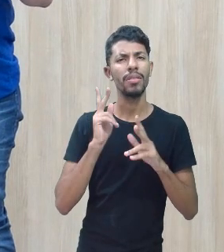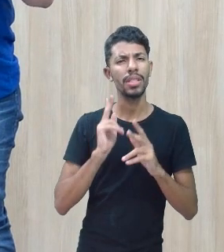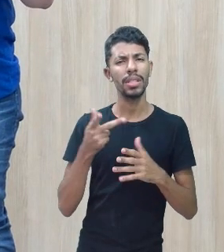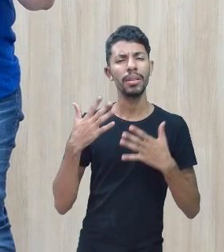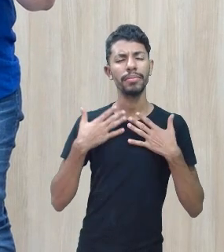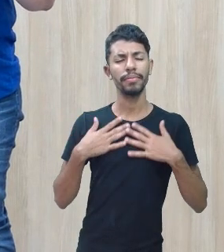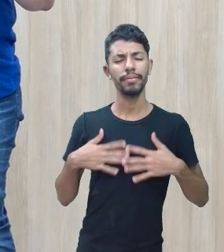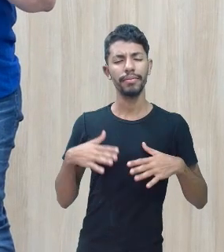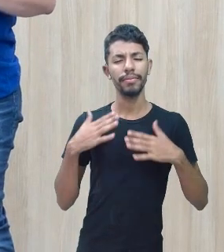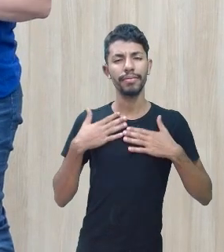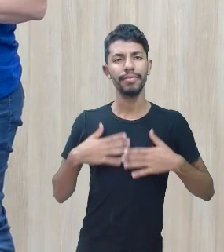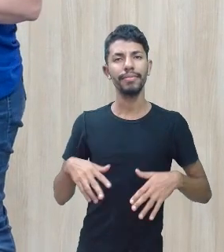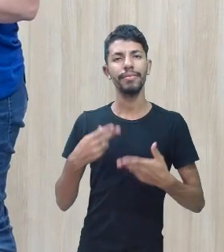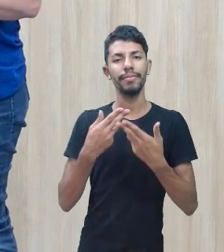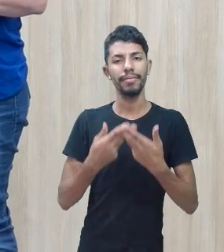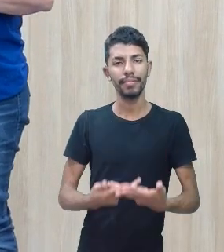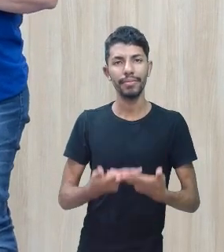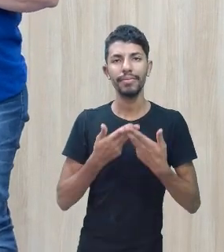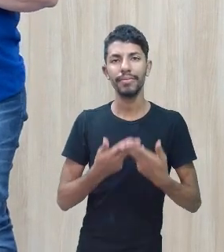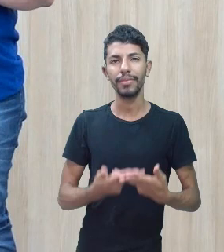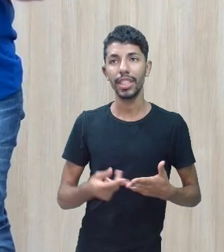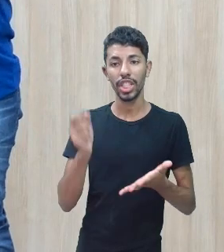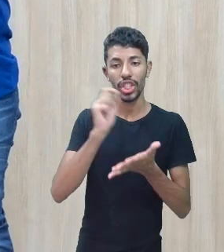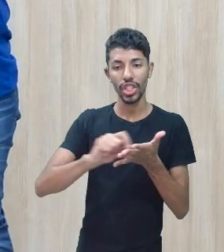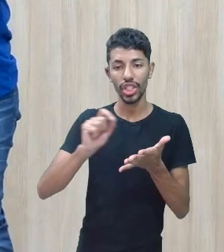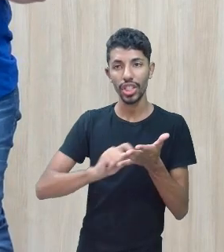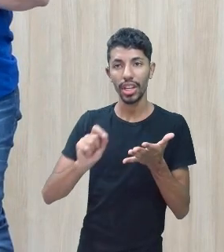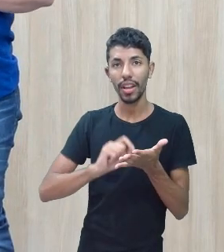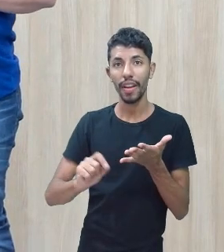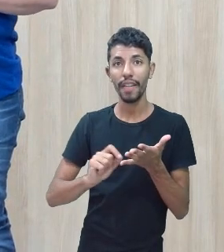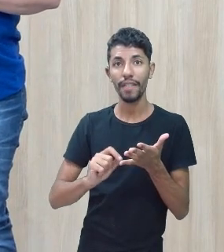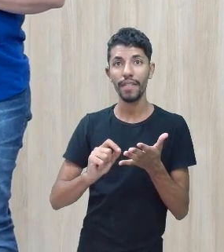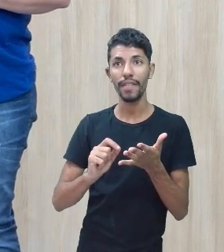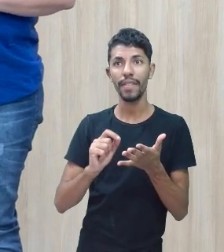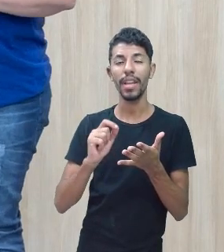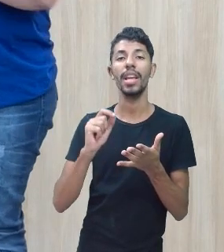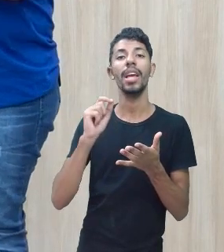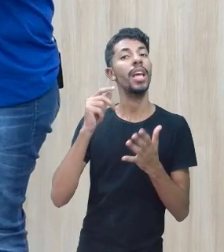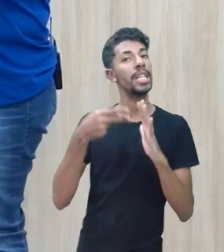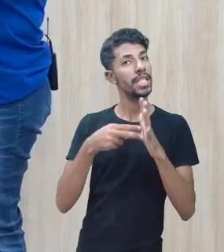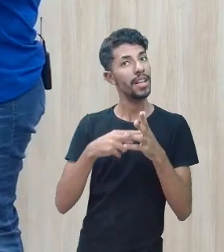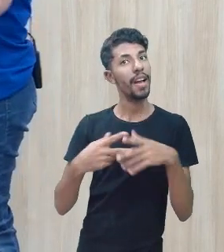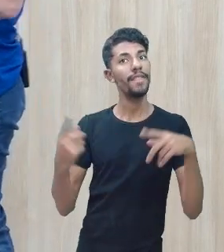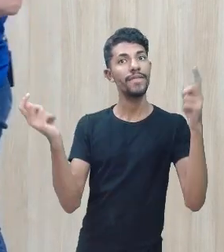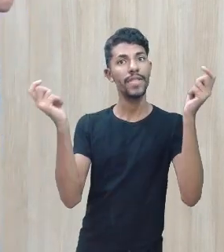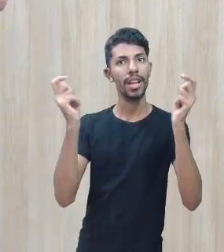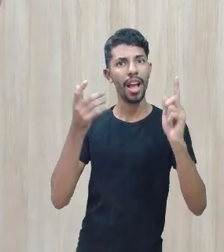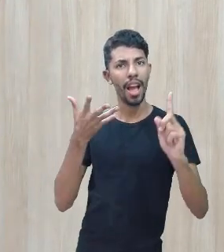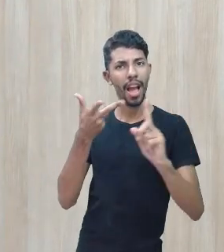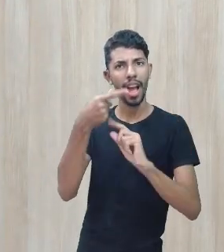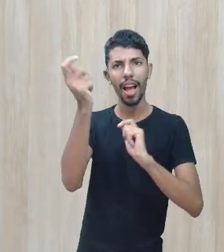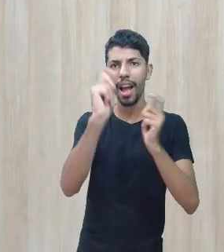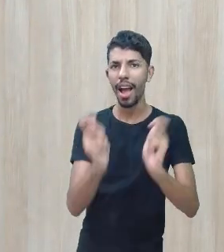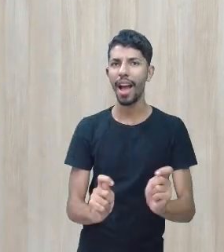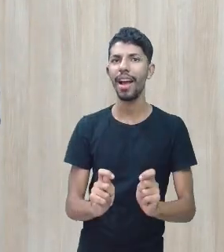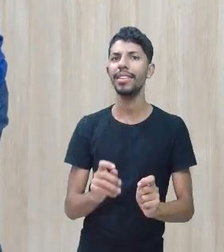sempre paciência, tá? Escrever é uma arte. Vocês sabiam que construir um texto